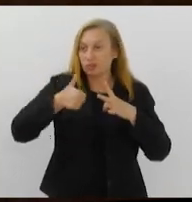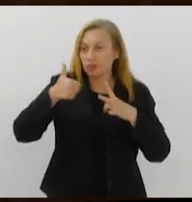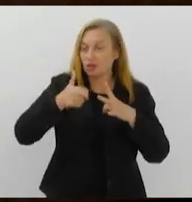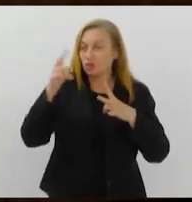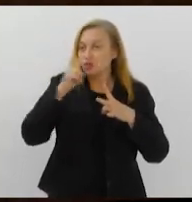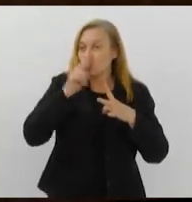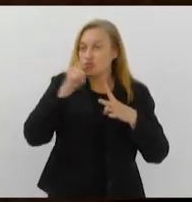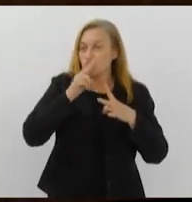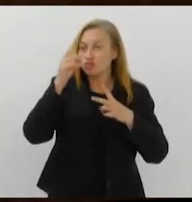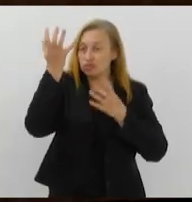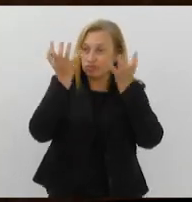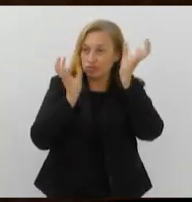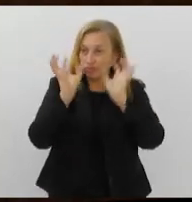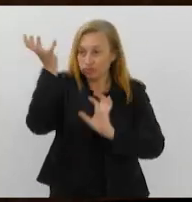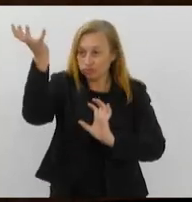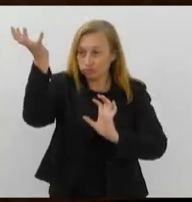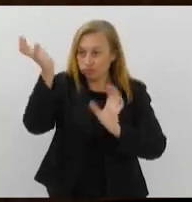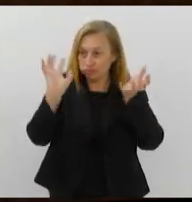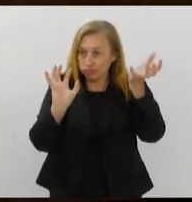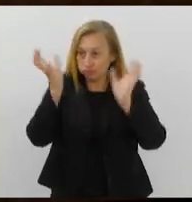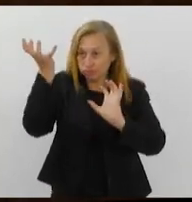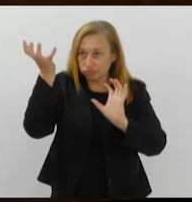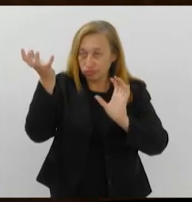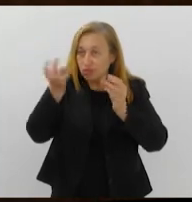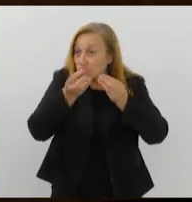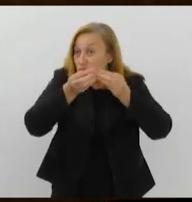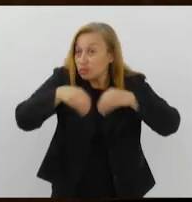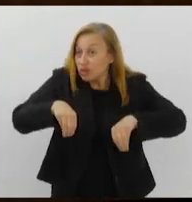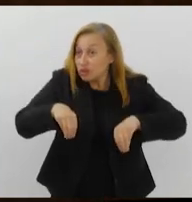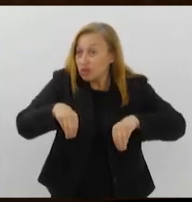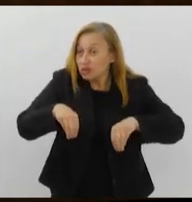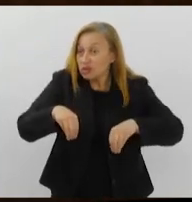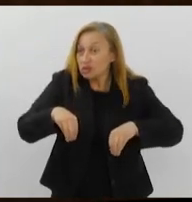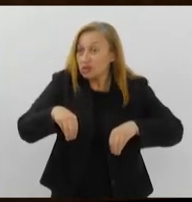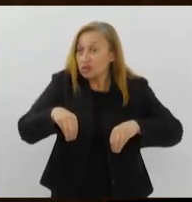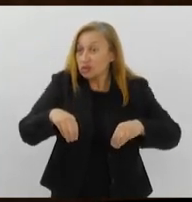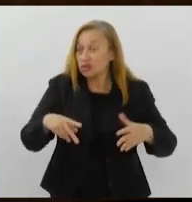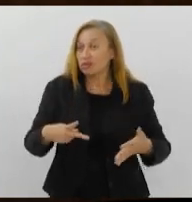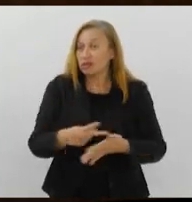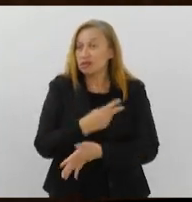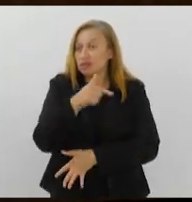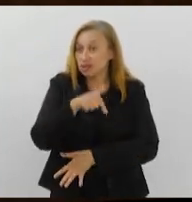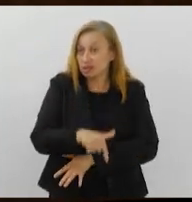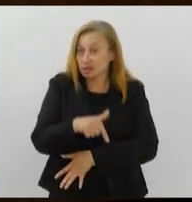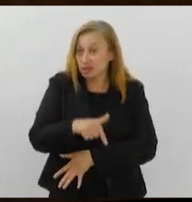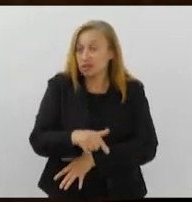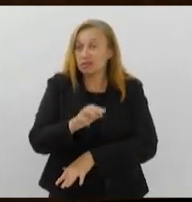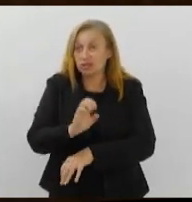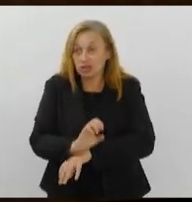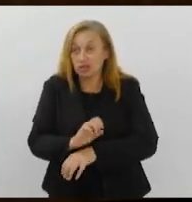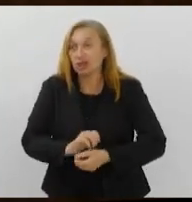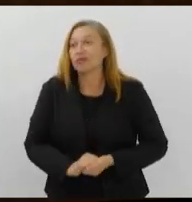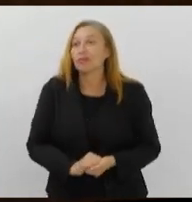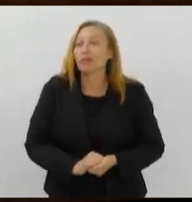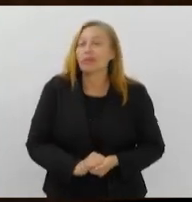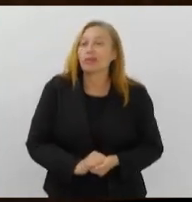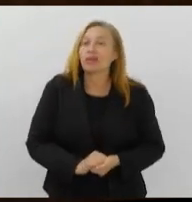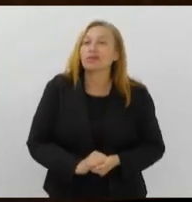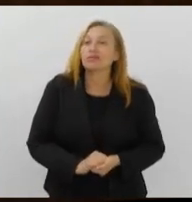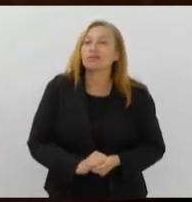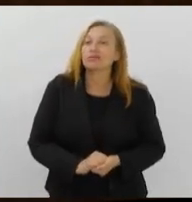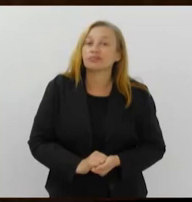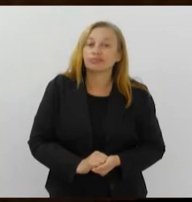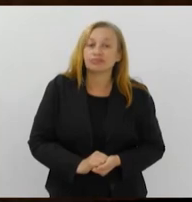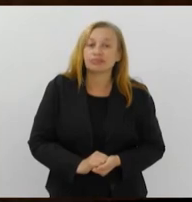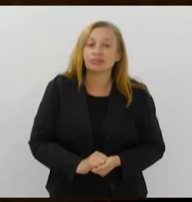emergência climática, dos desastres climáticos tão recorrentes aqui no nosso estado. Desde 2010, nós